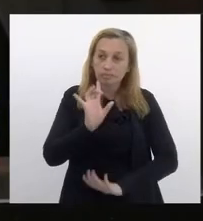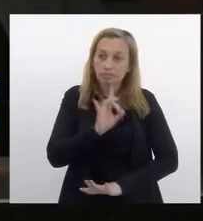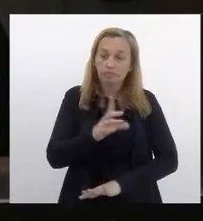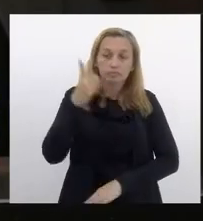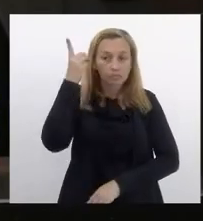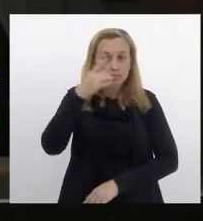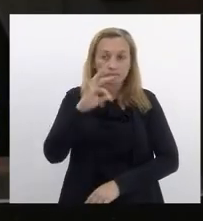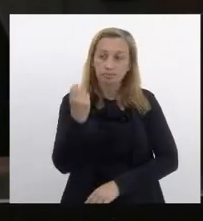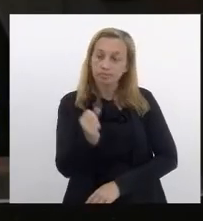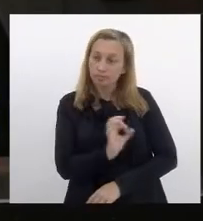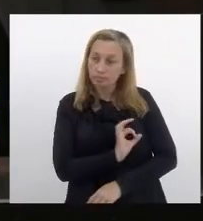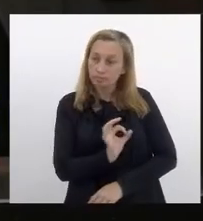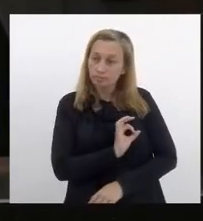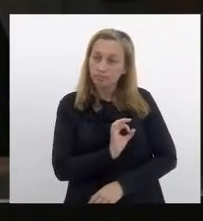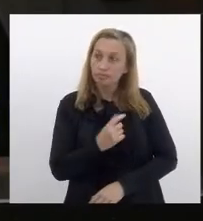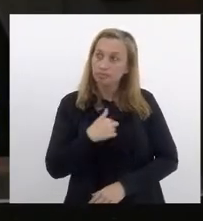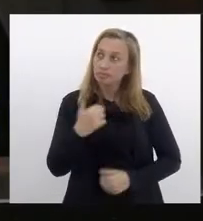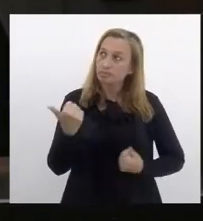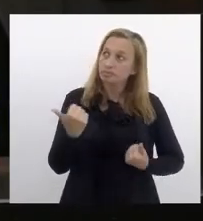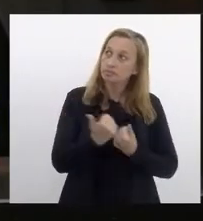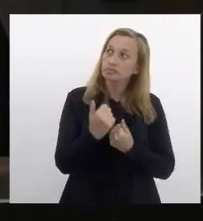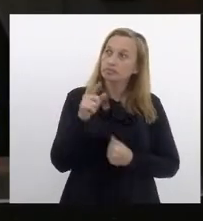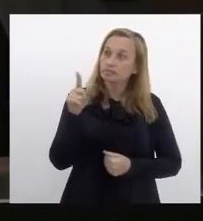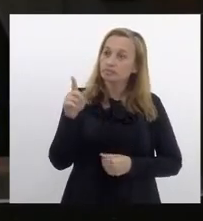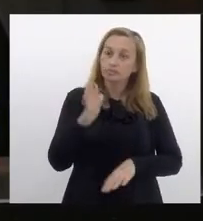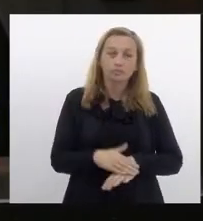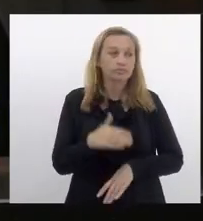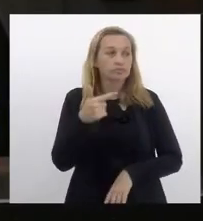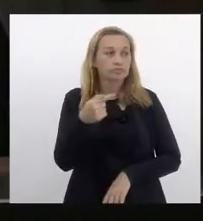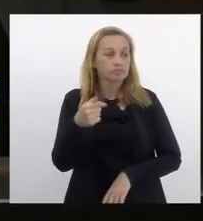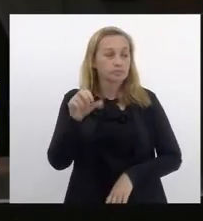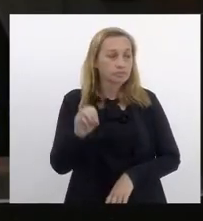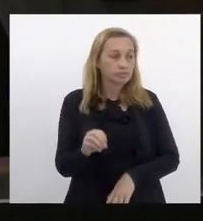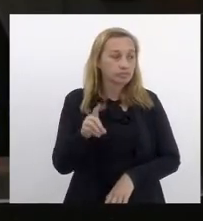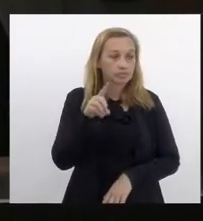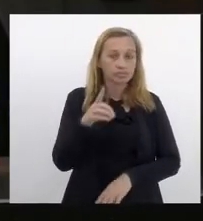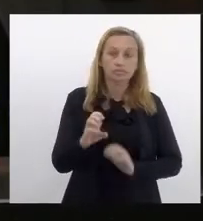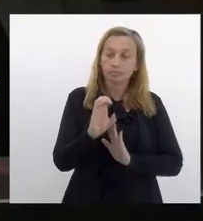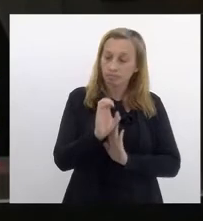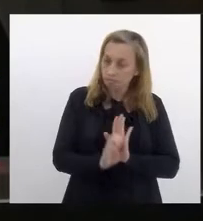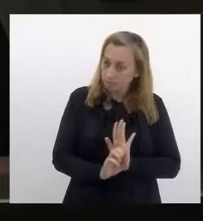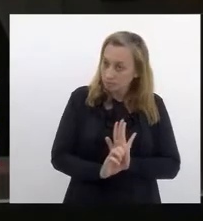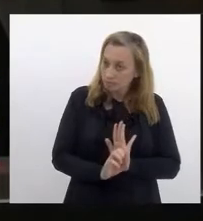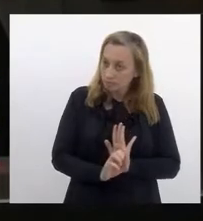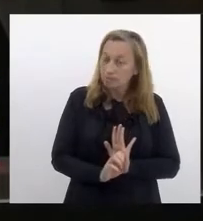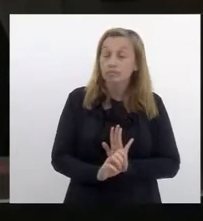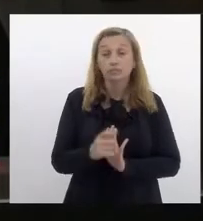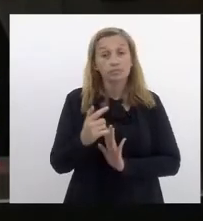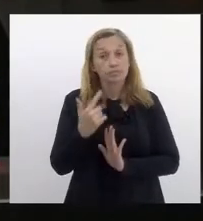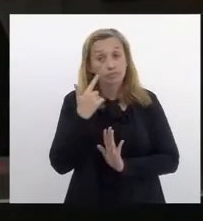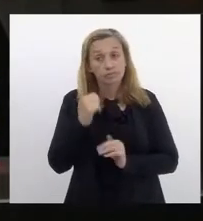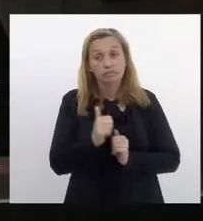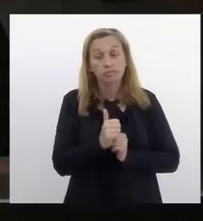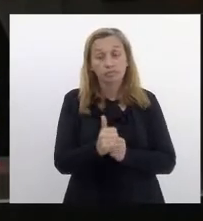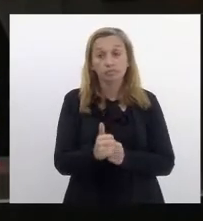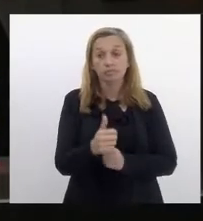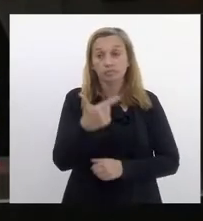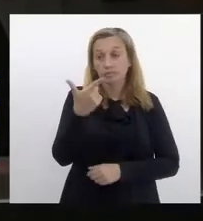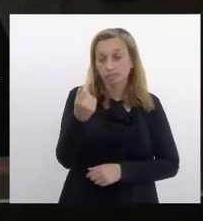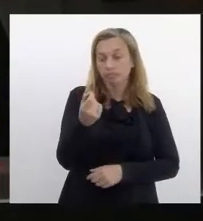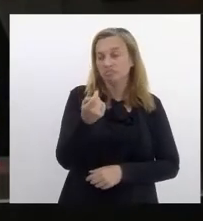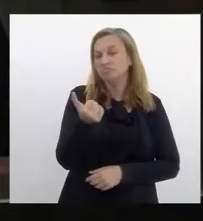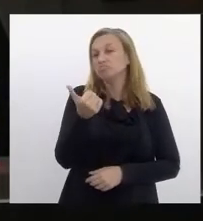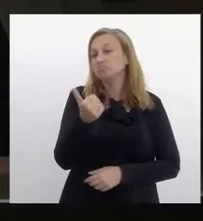Marta Rocha, eu apoiei dela mais de 70 emendas. Eu mesmo produzi umas 20 e